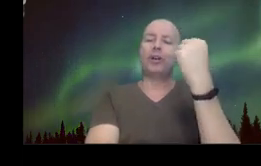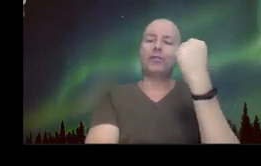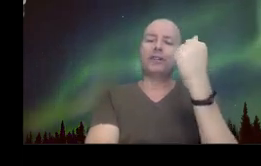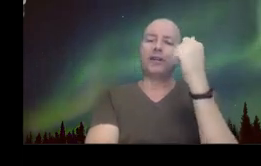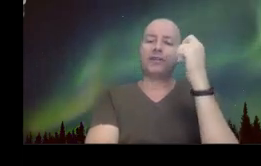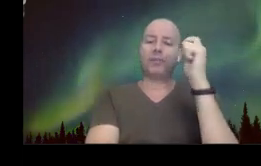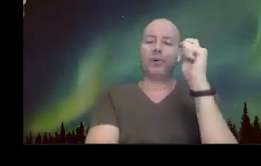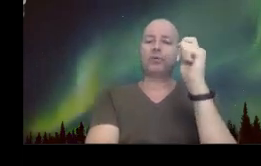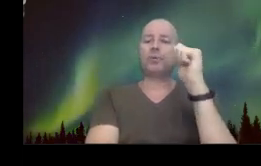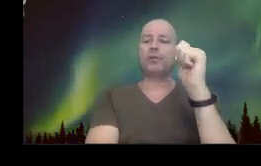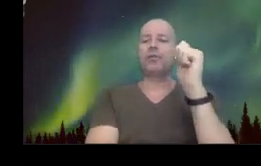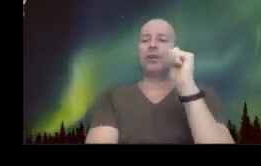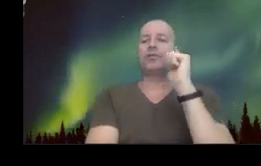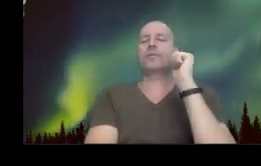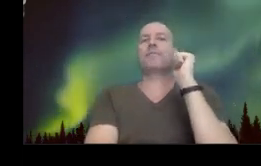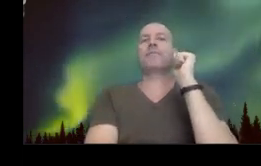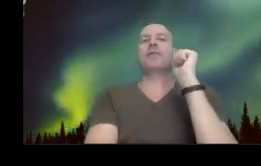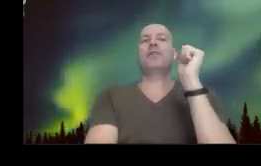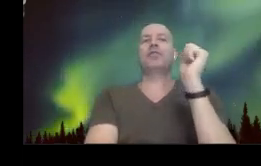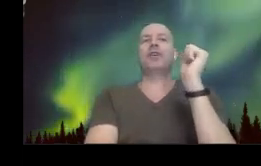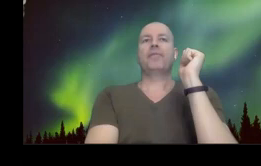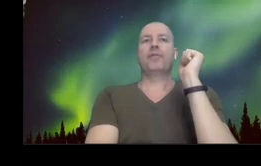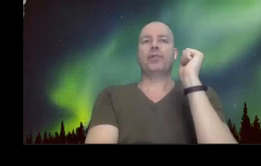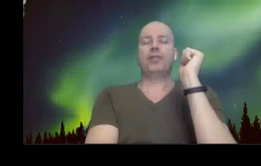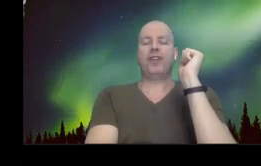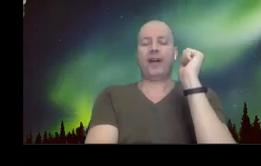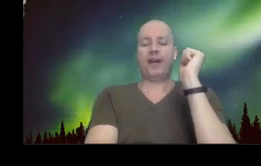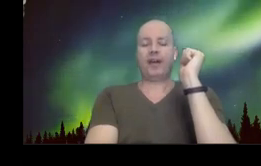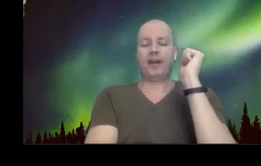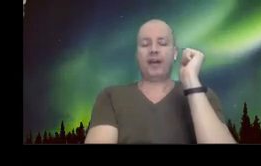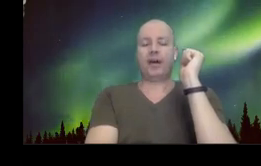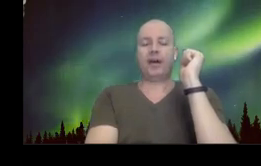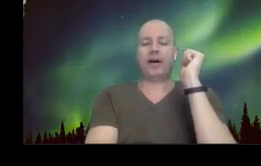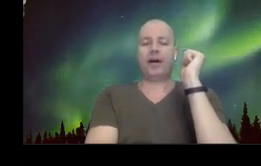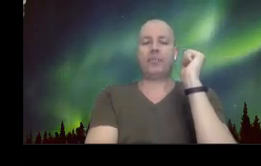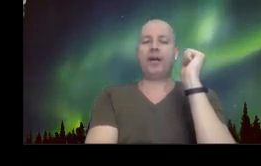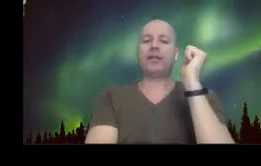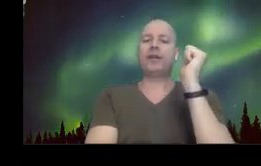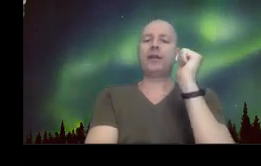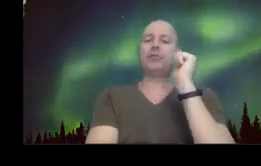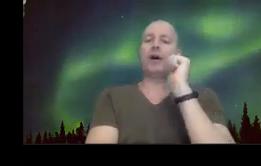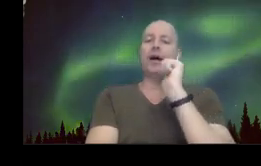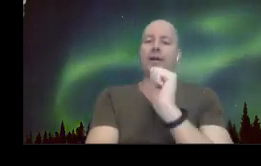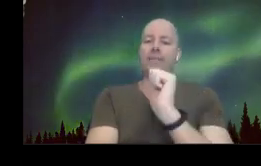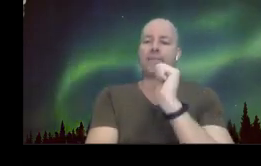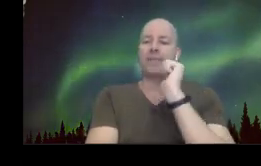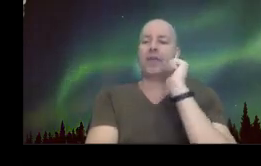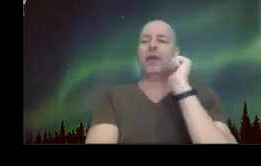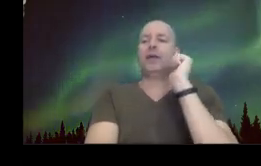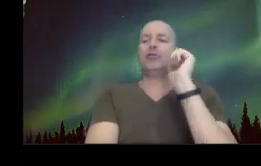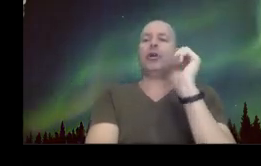eu gosto de levantar esse ponto pelo seguinte: veja, você vai perder a sua